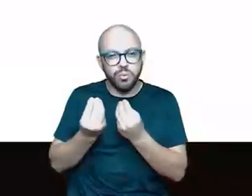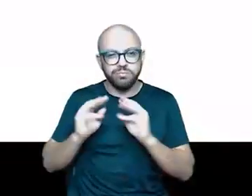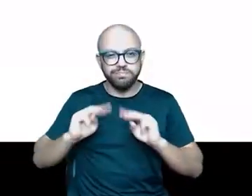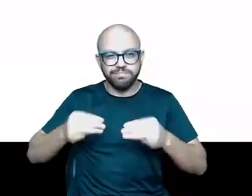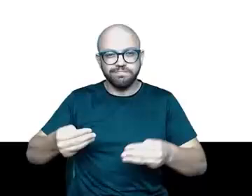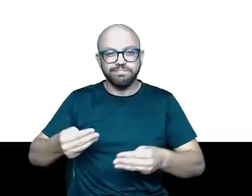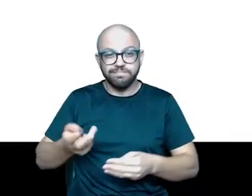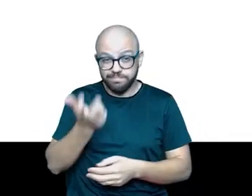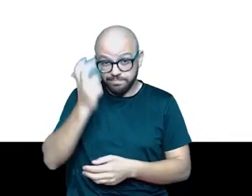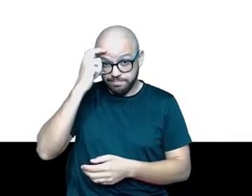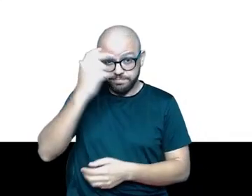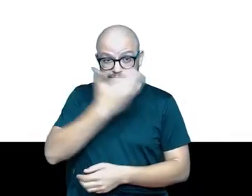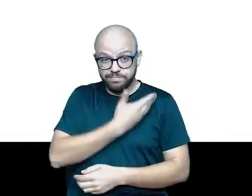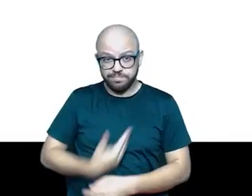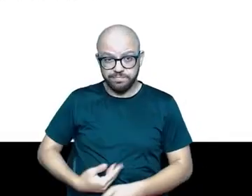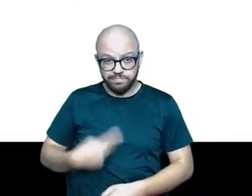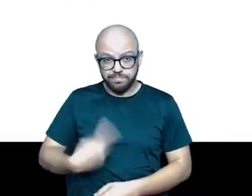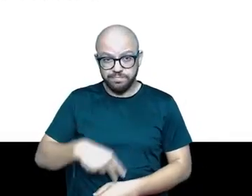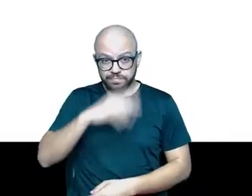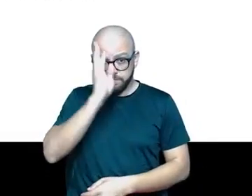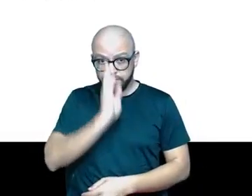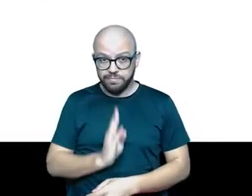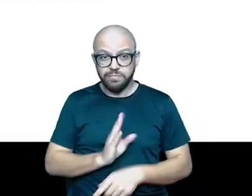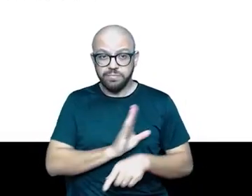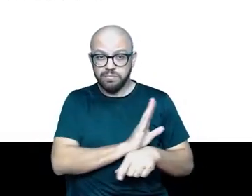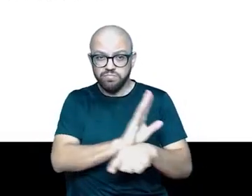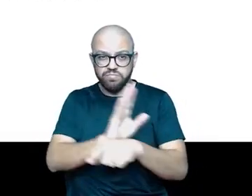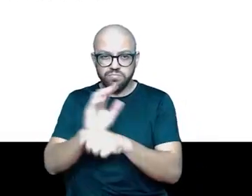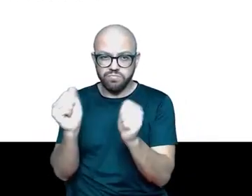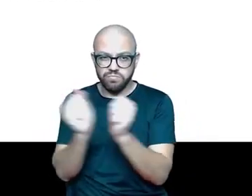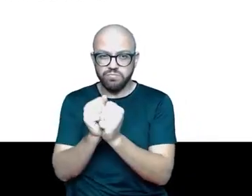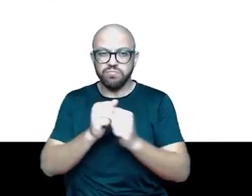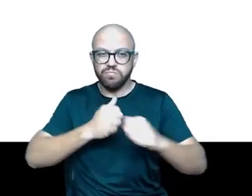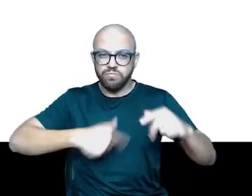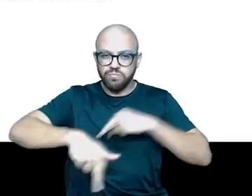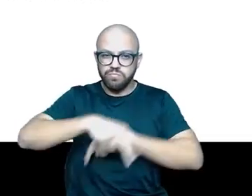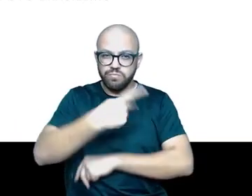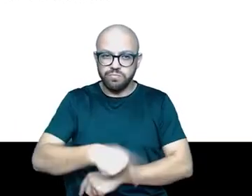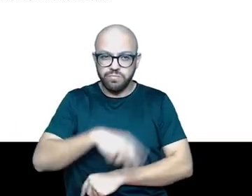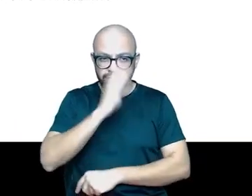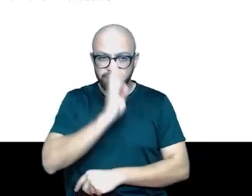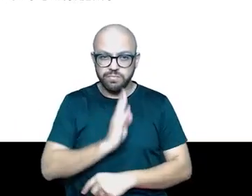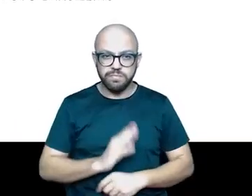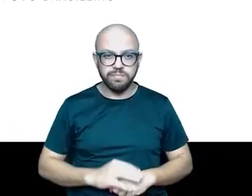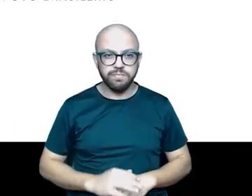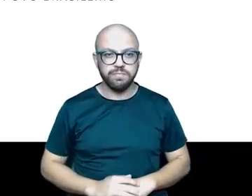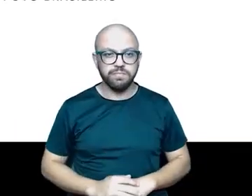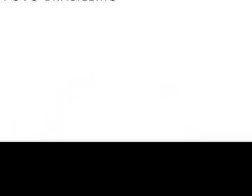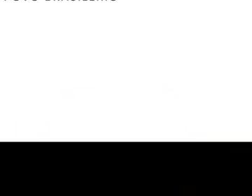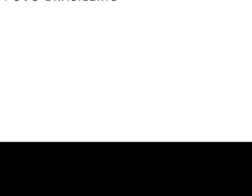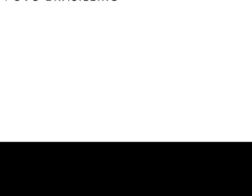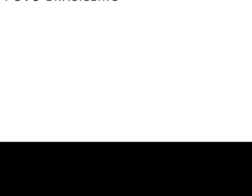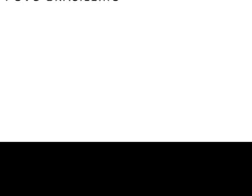Logos: Lei Rouanet, Ministério da Cultura, Governo do Brasil, do lado do povo brasileiro.